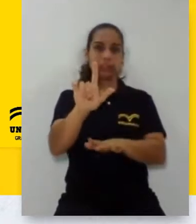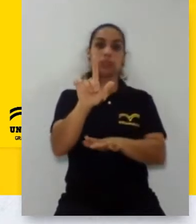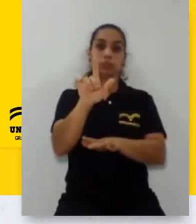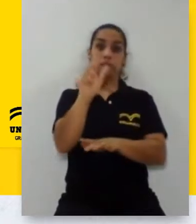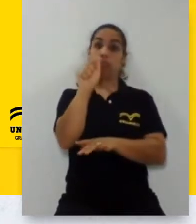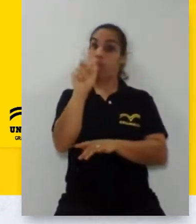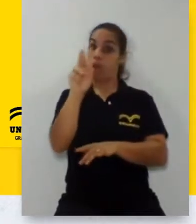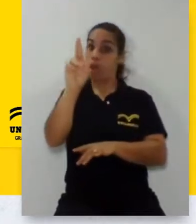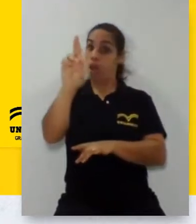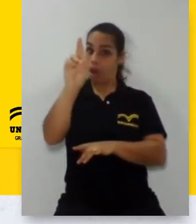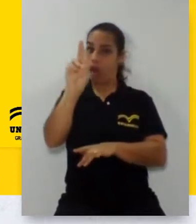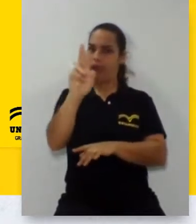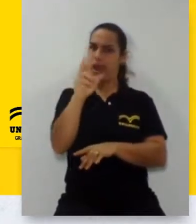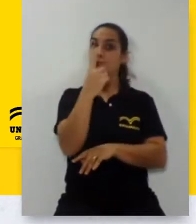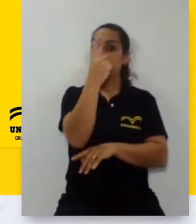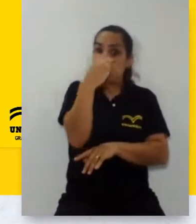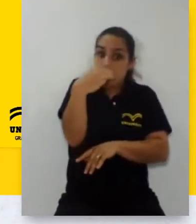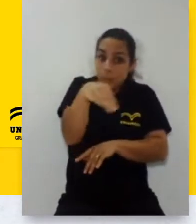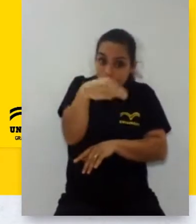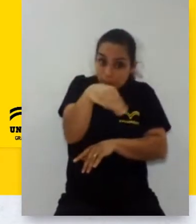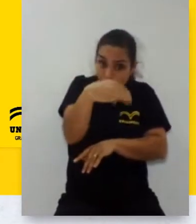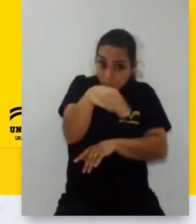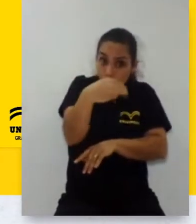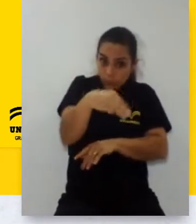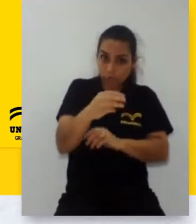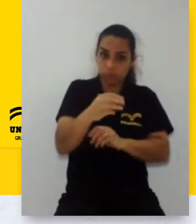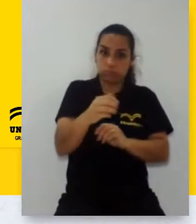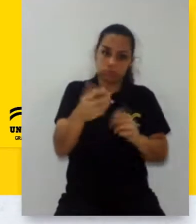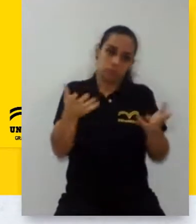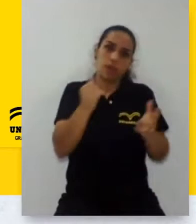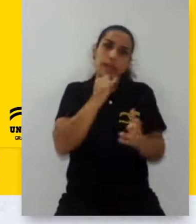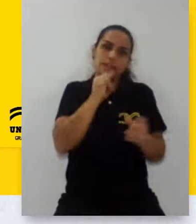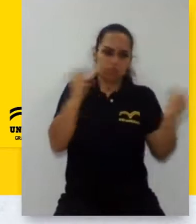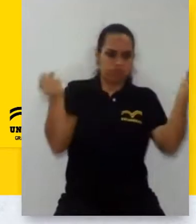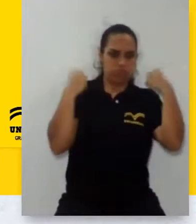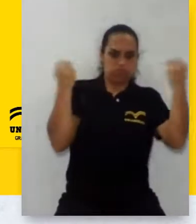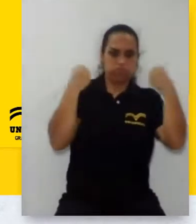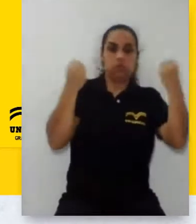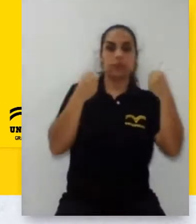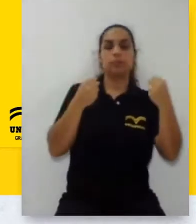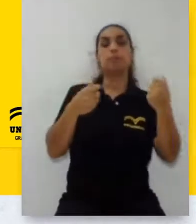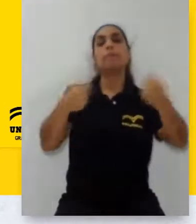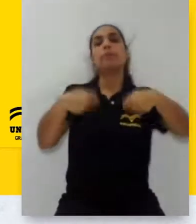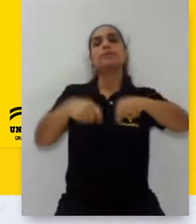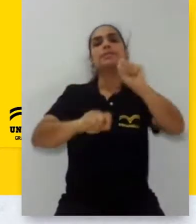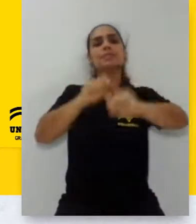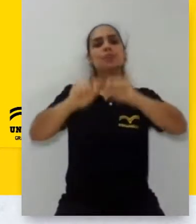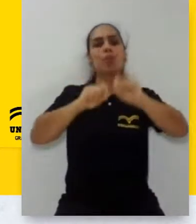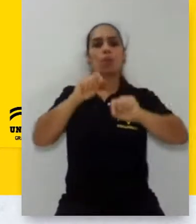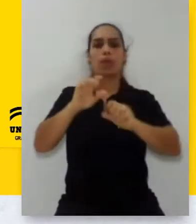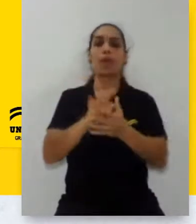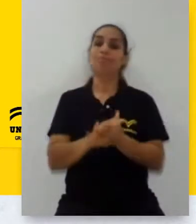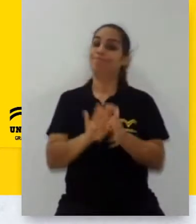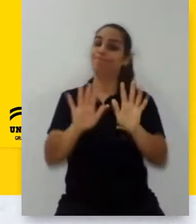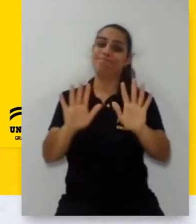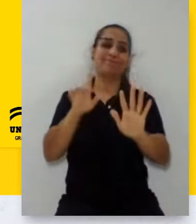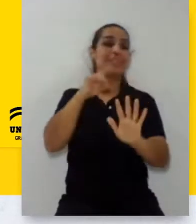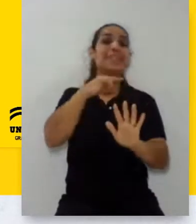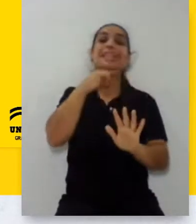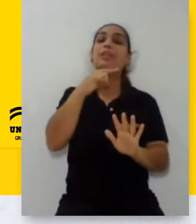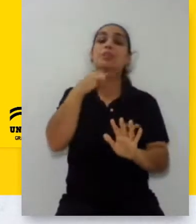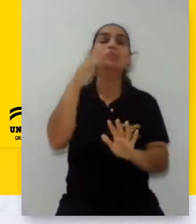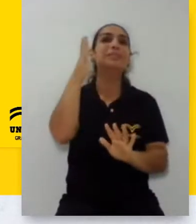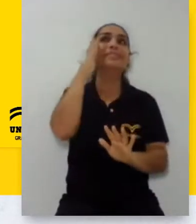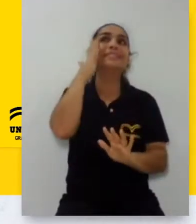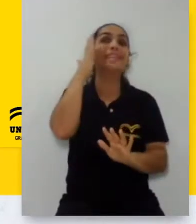por minuto durante uma atividade. Ah, mas como que eu vou saber quanto que eu estou gastando de oxigênio? Não vai ter como saber, então vamos para a prática. O que eu